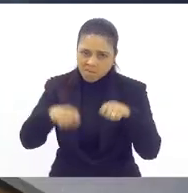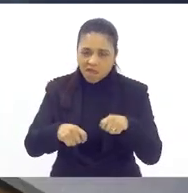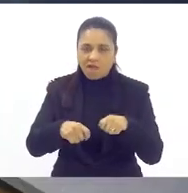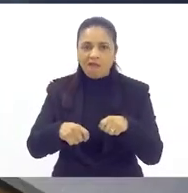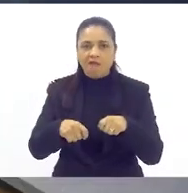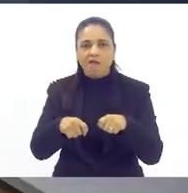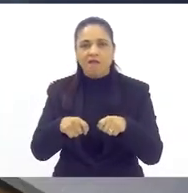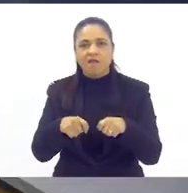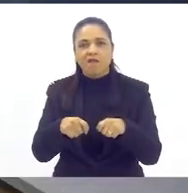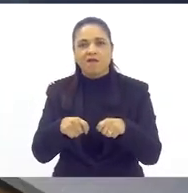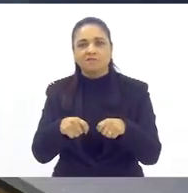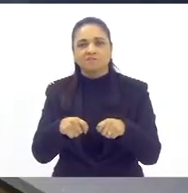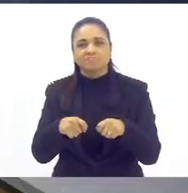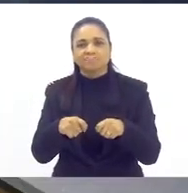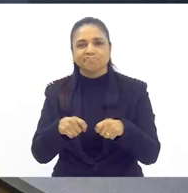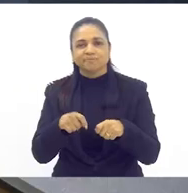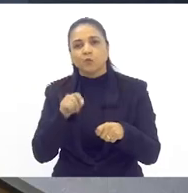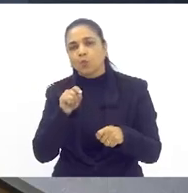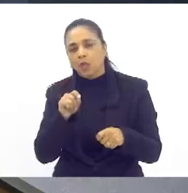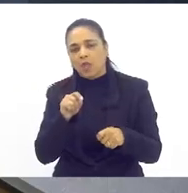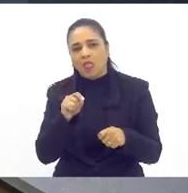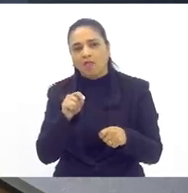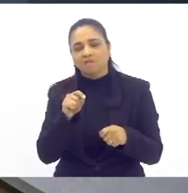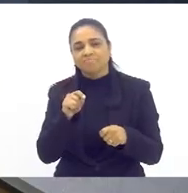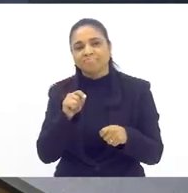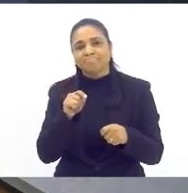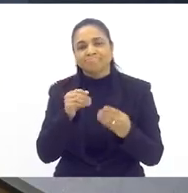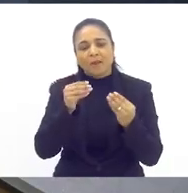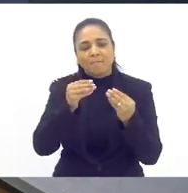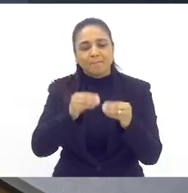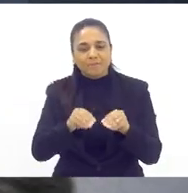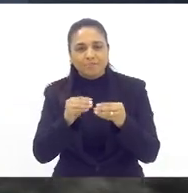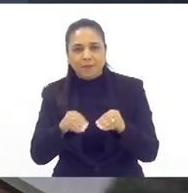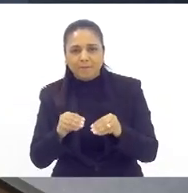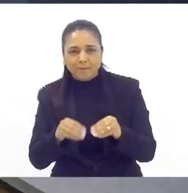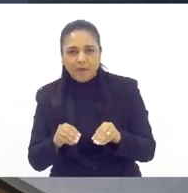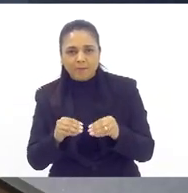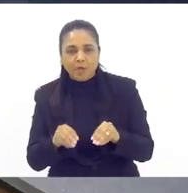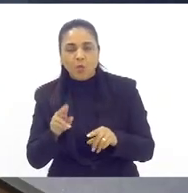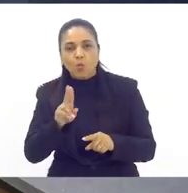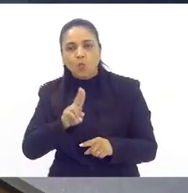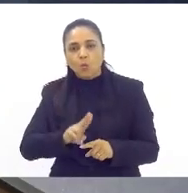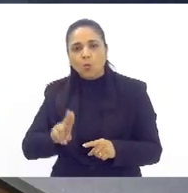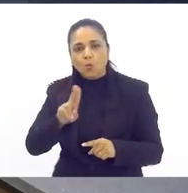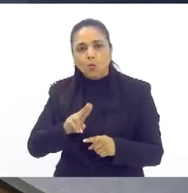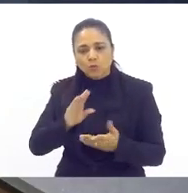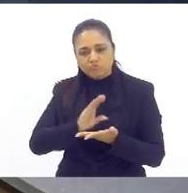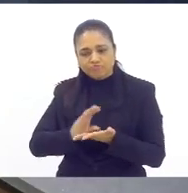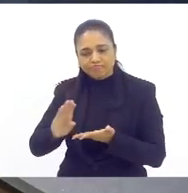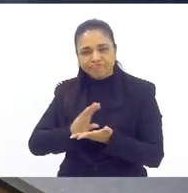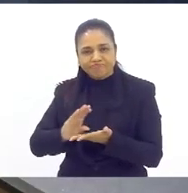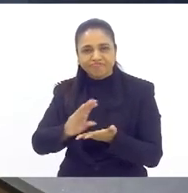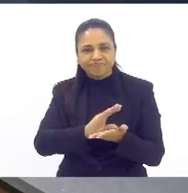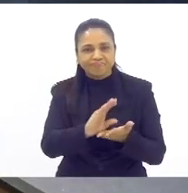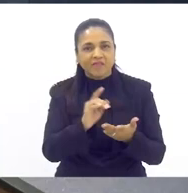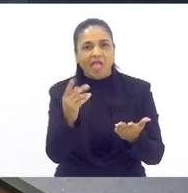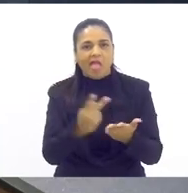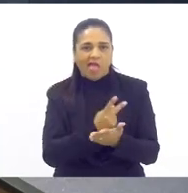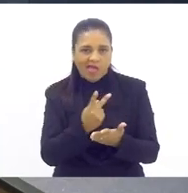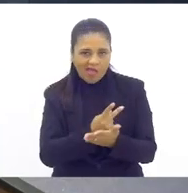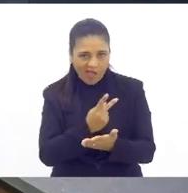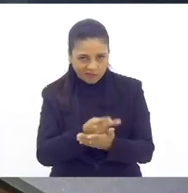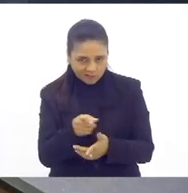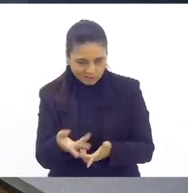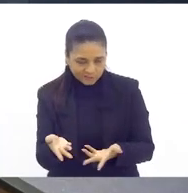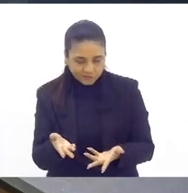fosse tanta precarização se não fosse tanto uso indevido dos recursos que são destinados a